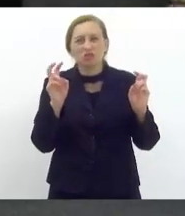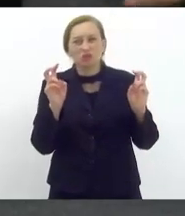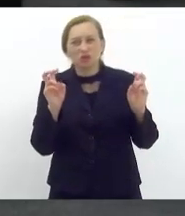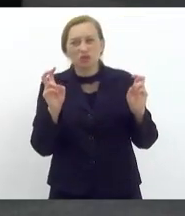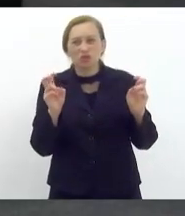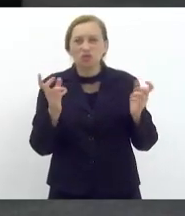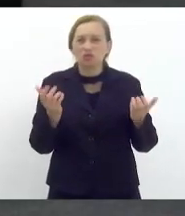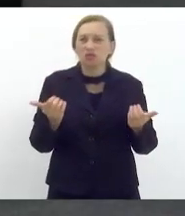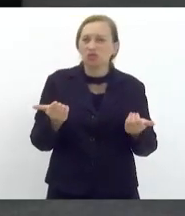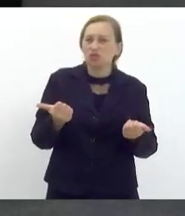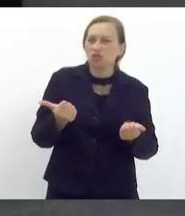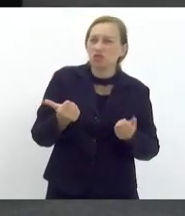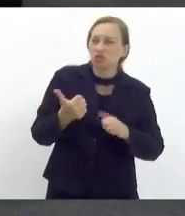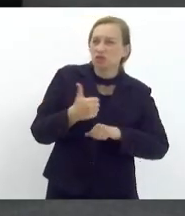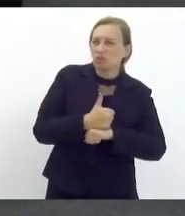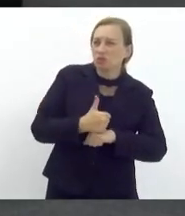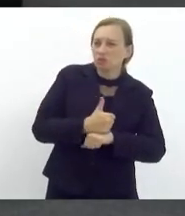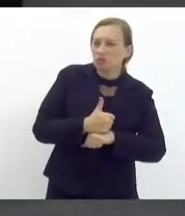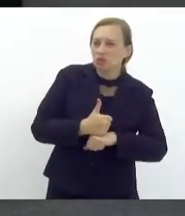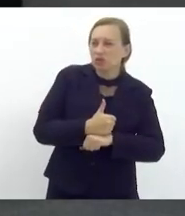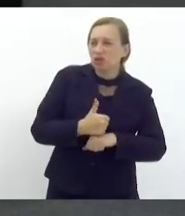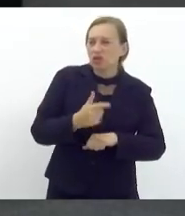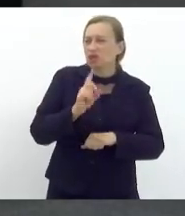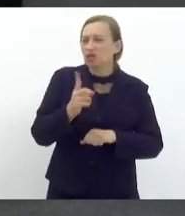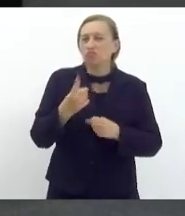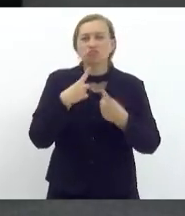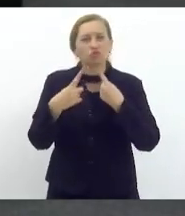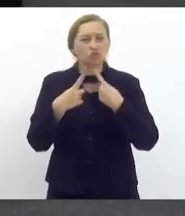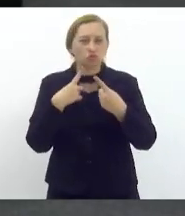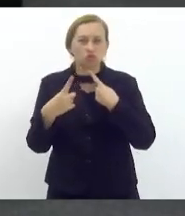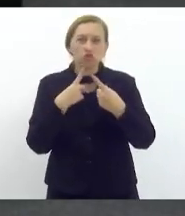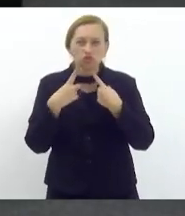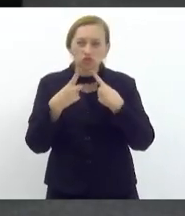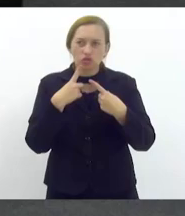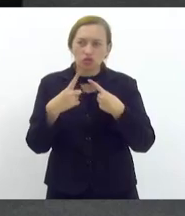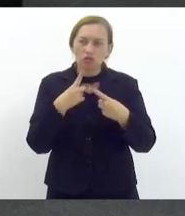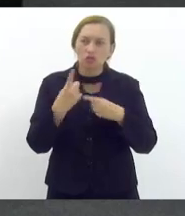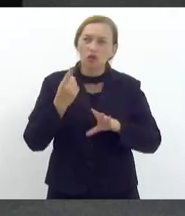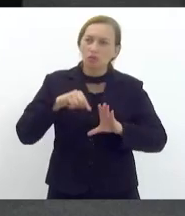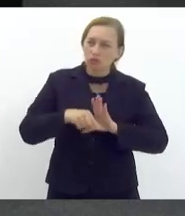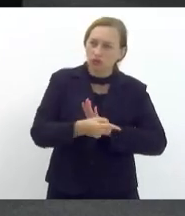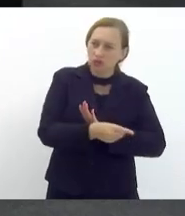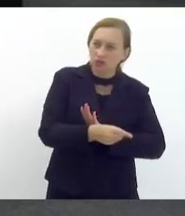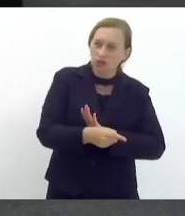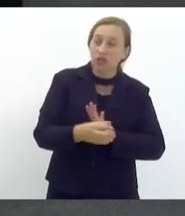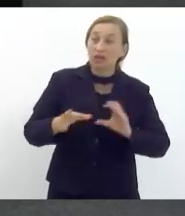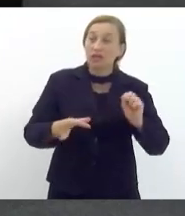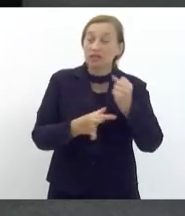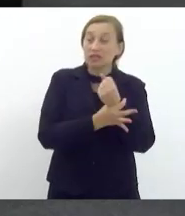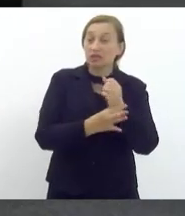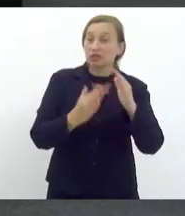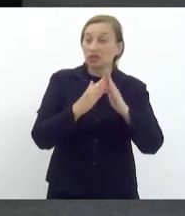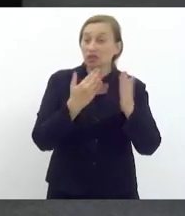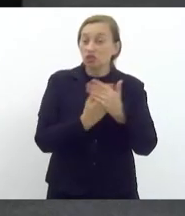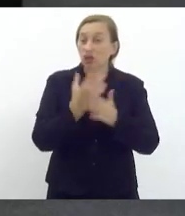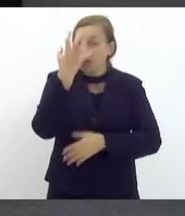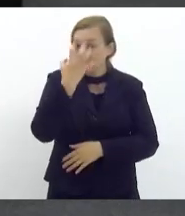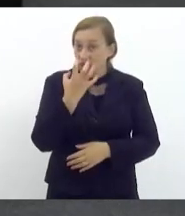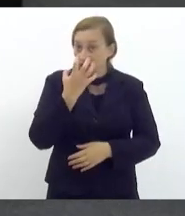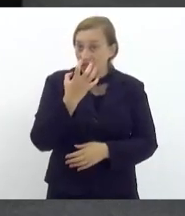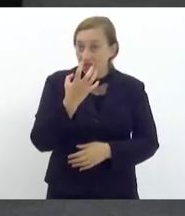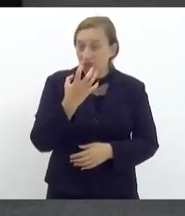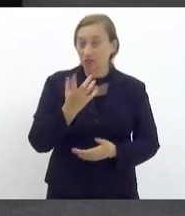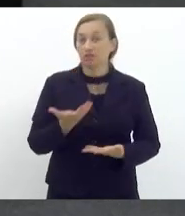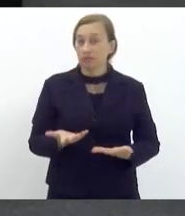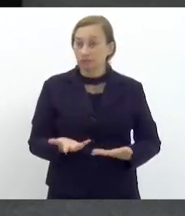de que não foram sequer debatidos para ter um mínimo de profundidade segurança nas escolas é coisa séria não